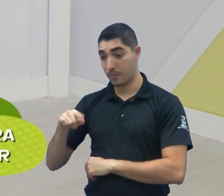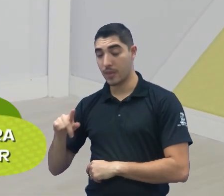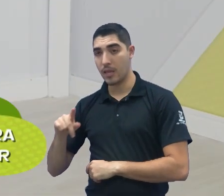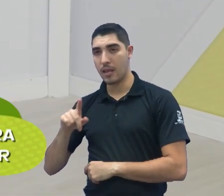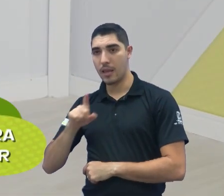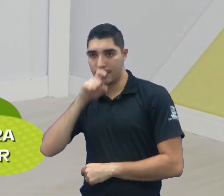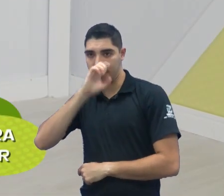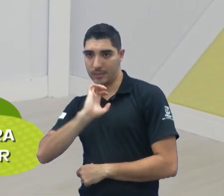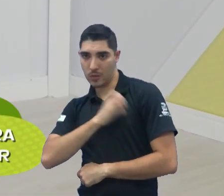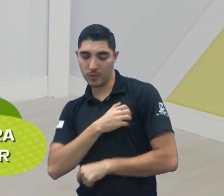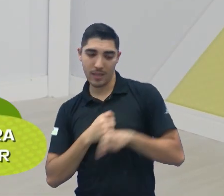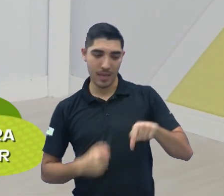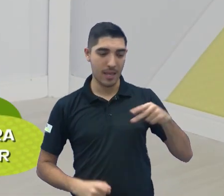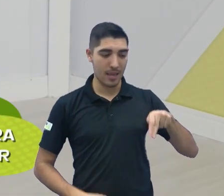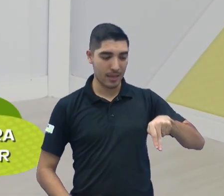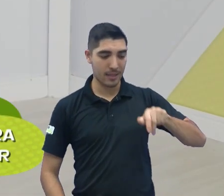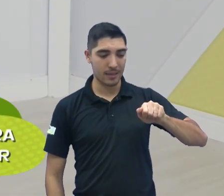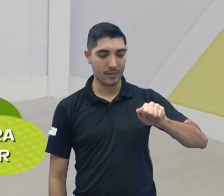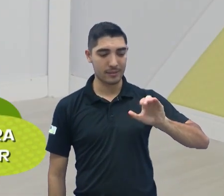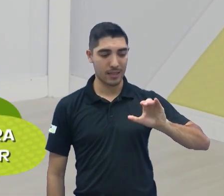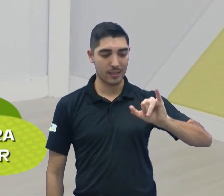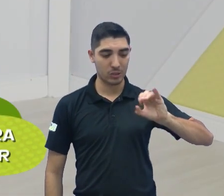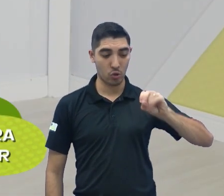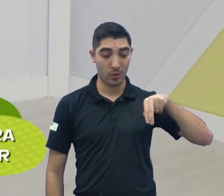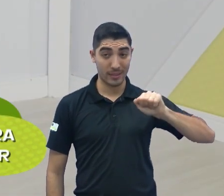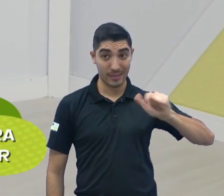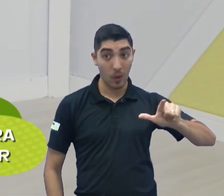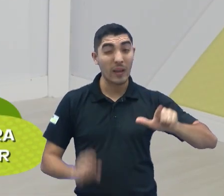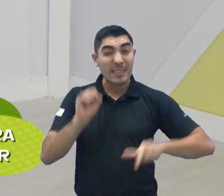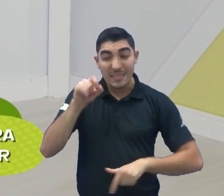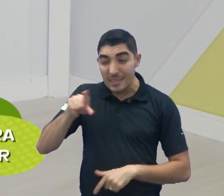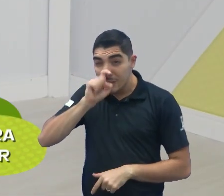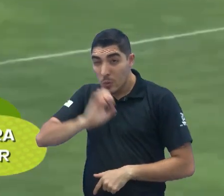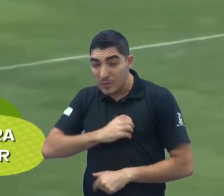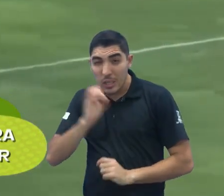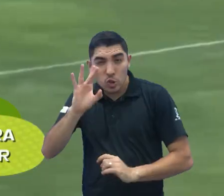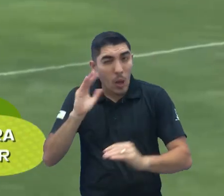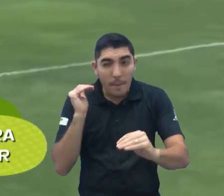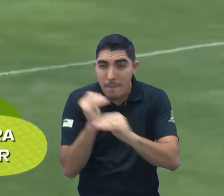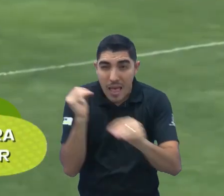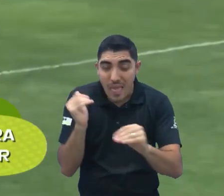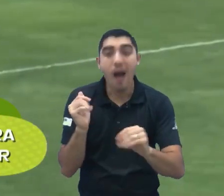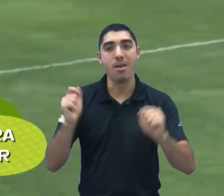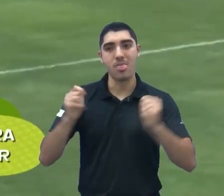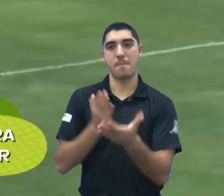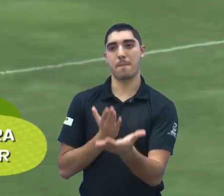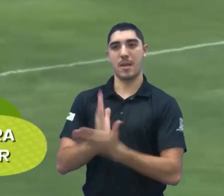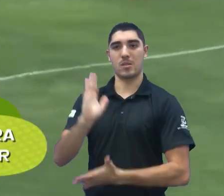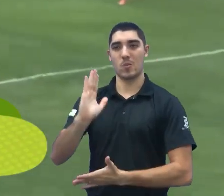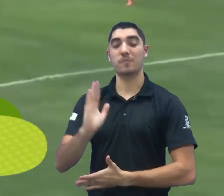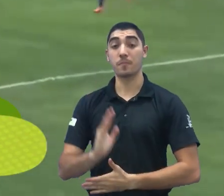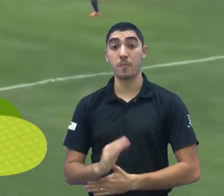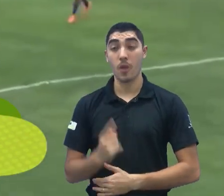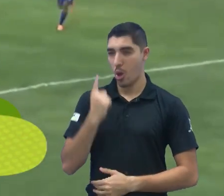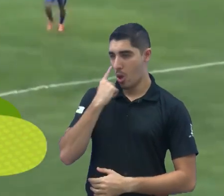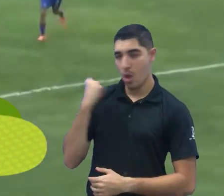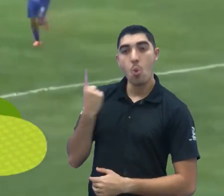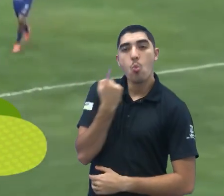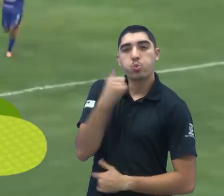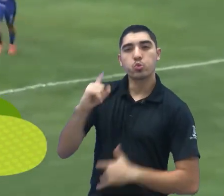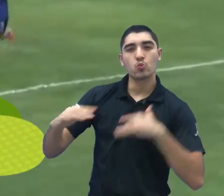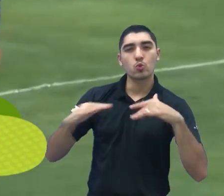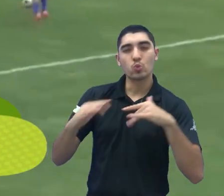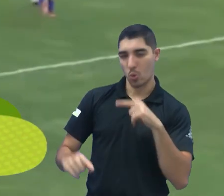Amazonas, e a Águia do Vale joga por um empate para chegar à classificação. A gente está vendo aqui os gols do último jogo contra a equipe do